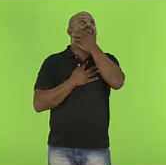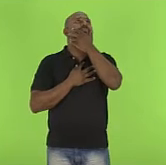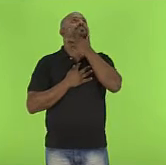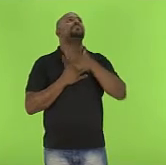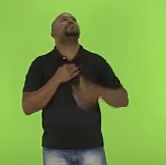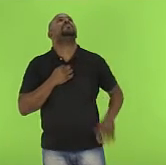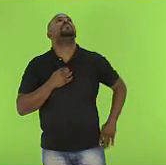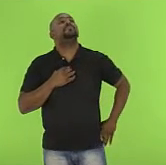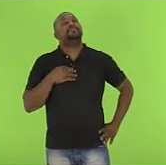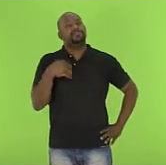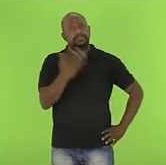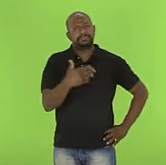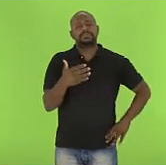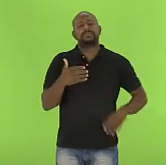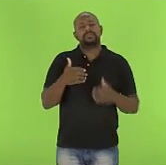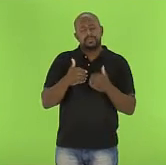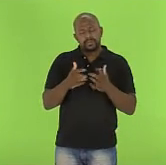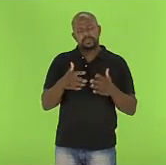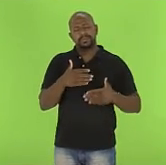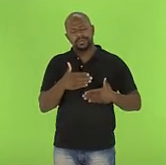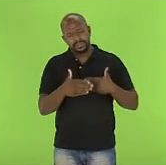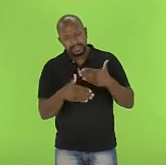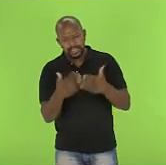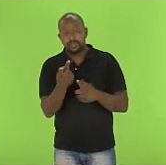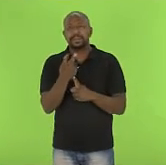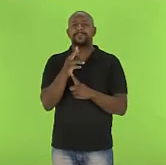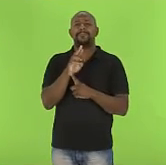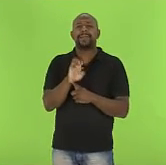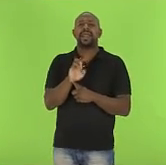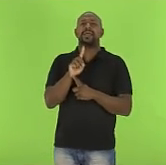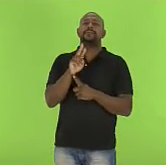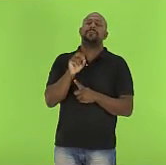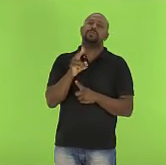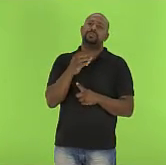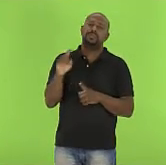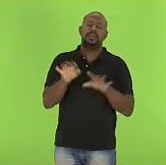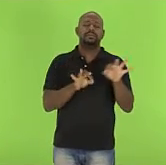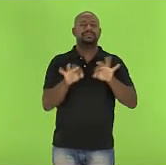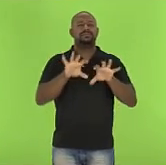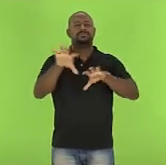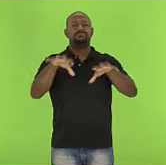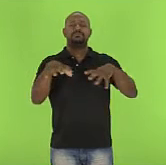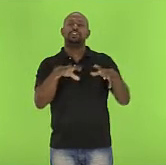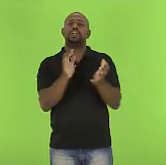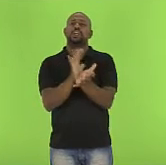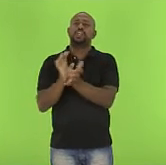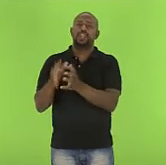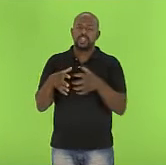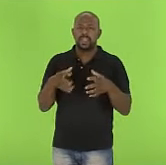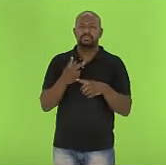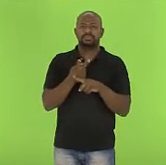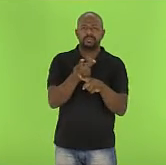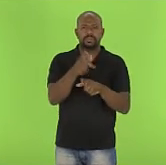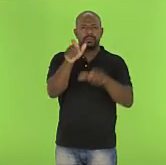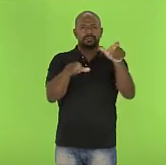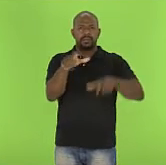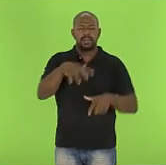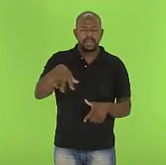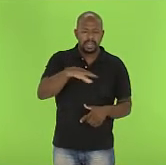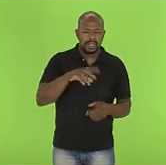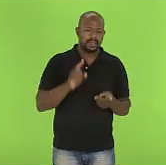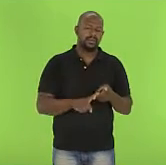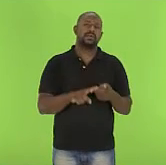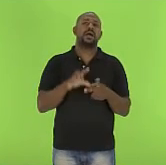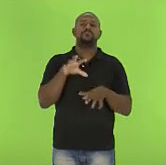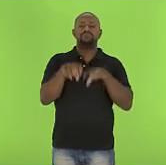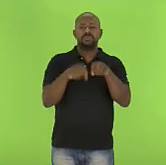maravilhoso. E assim a gente foi e começou o processo de pré-produção, organização de equipe, né, a busca pelo